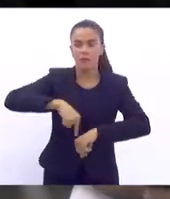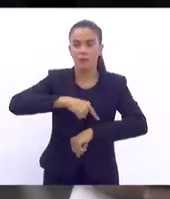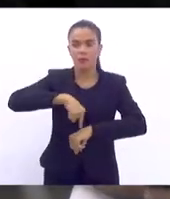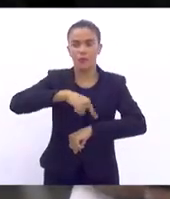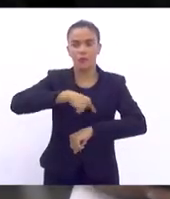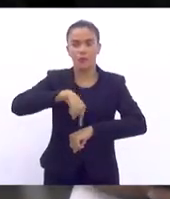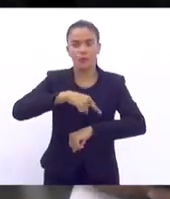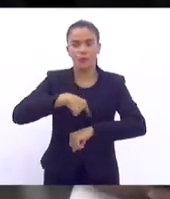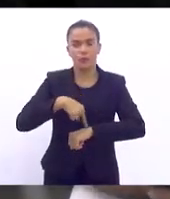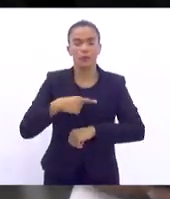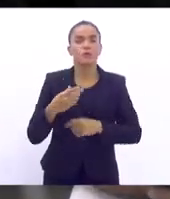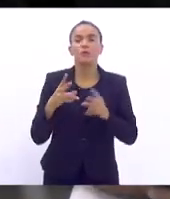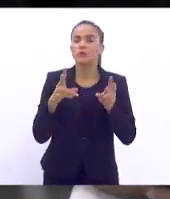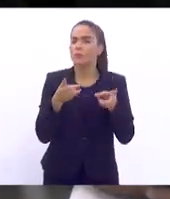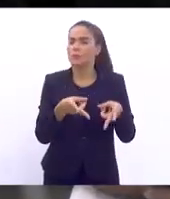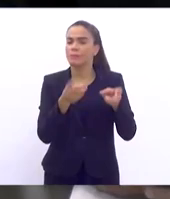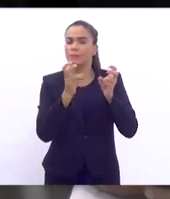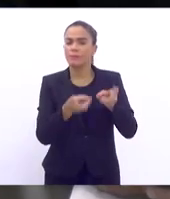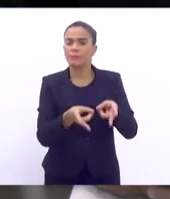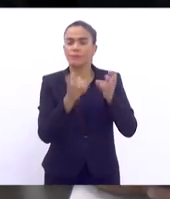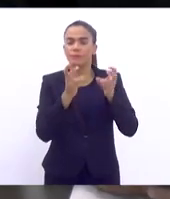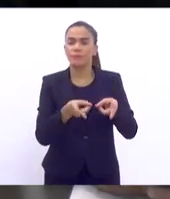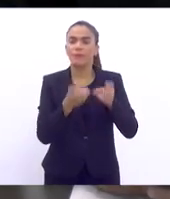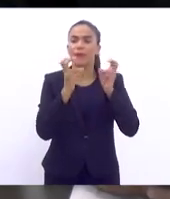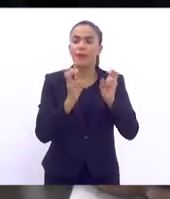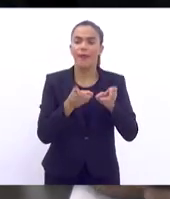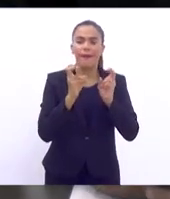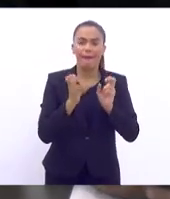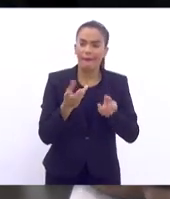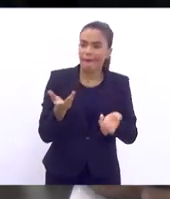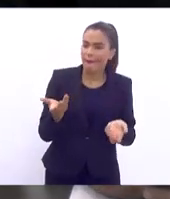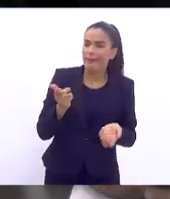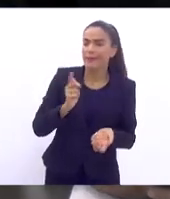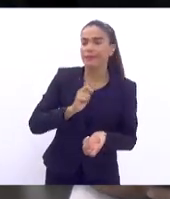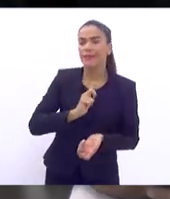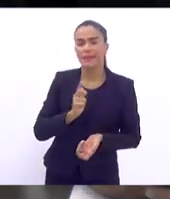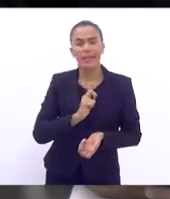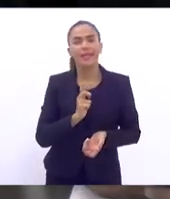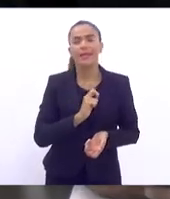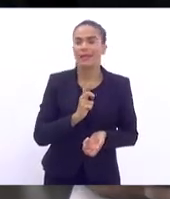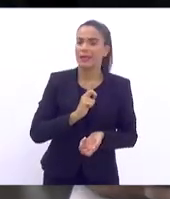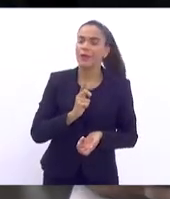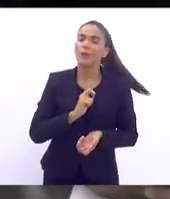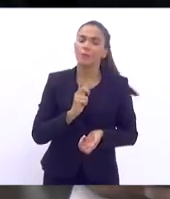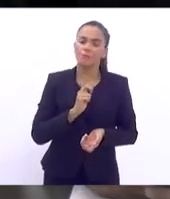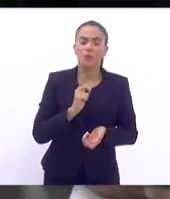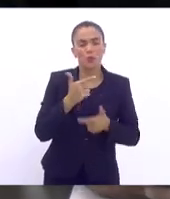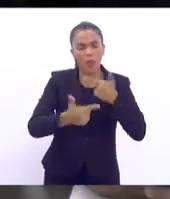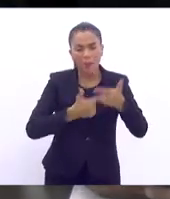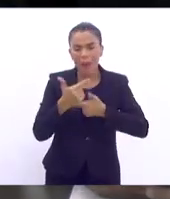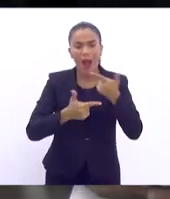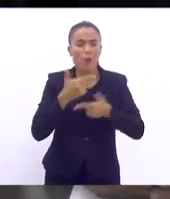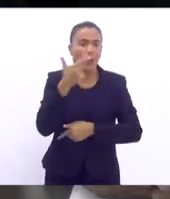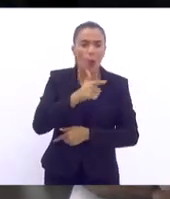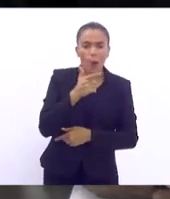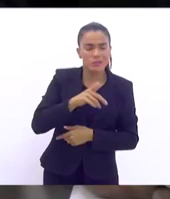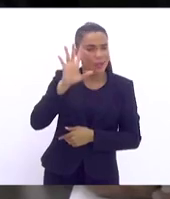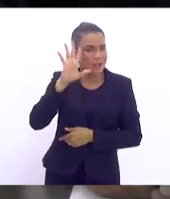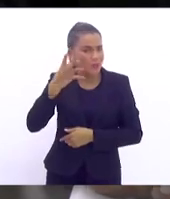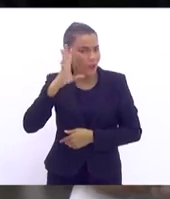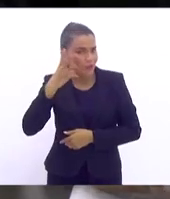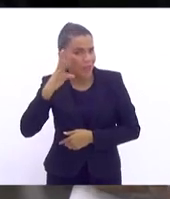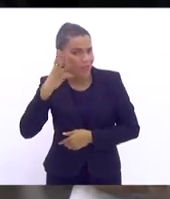algo que a gente tá percebendo que é uma certa alma certa demanda represada na